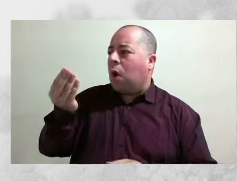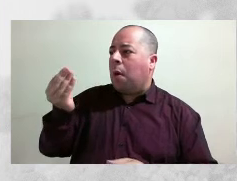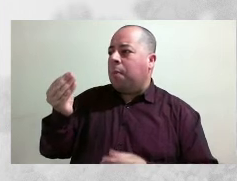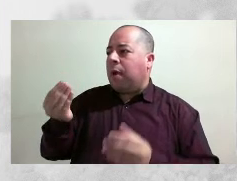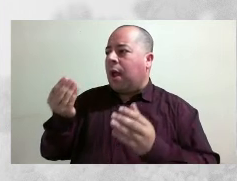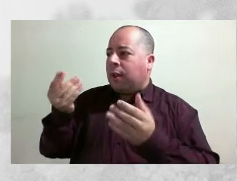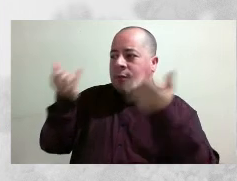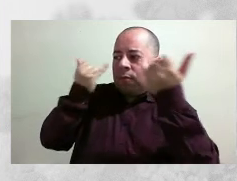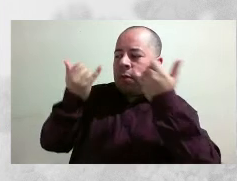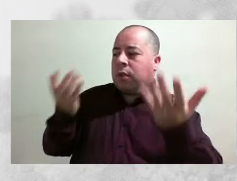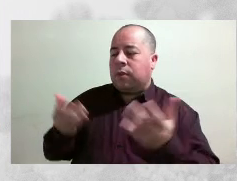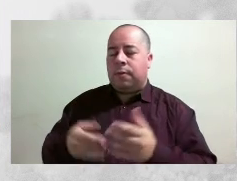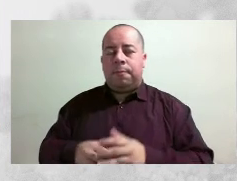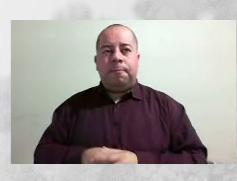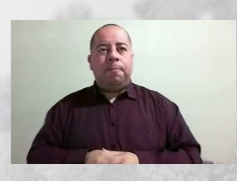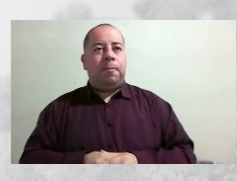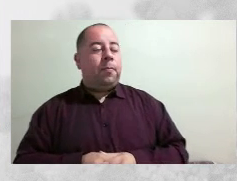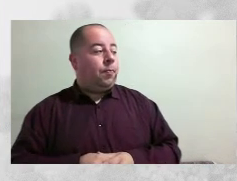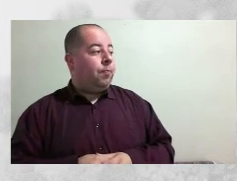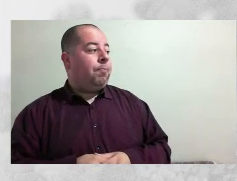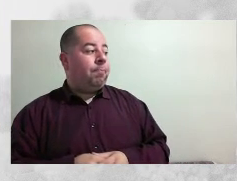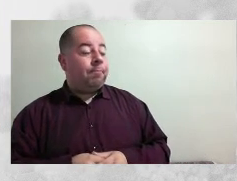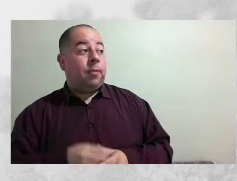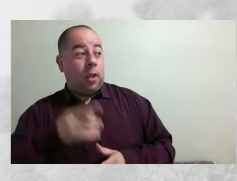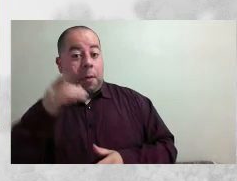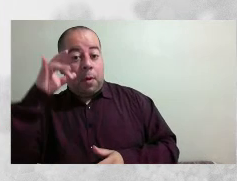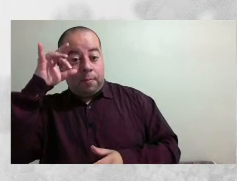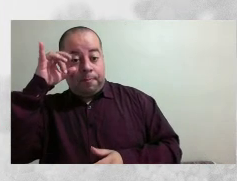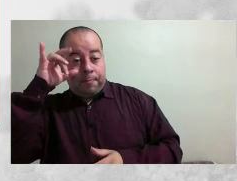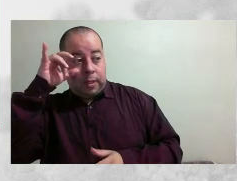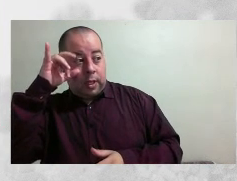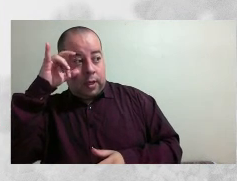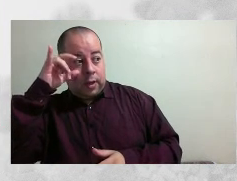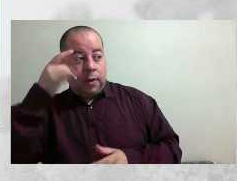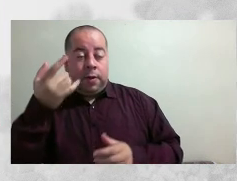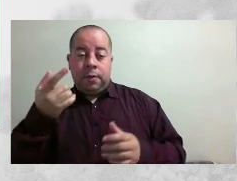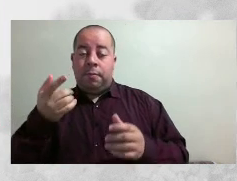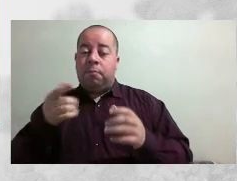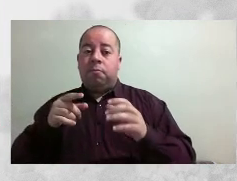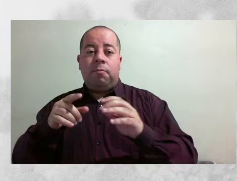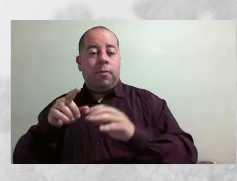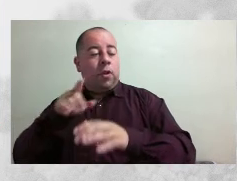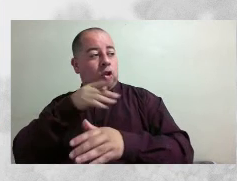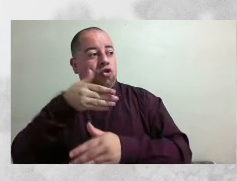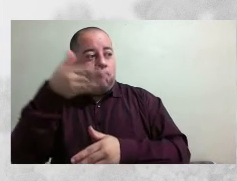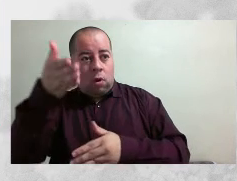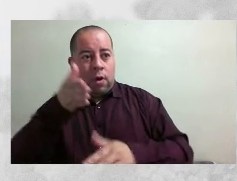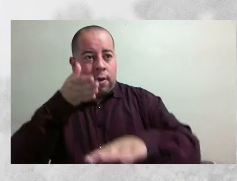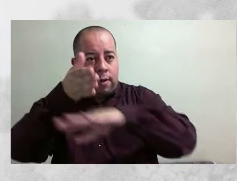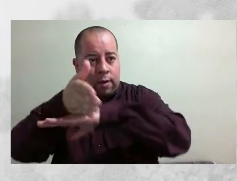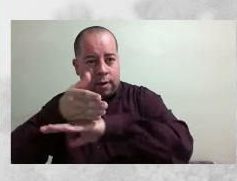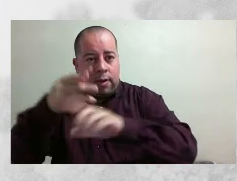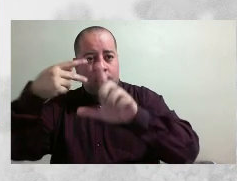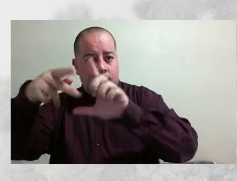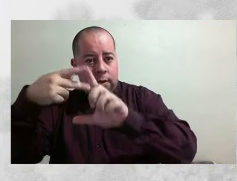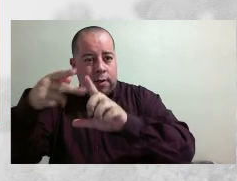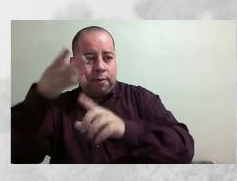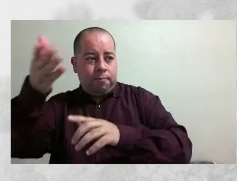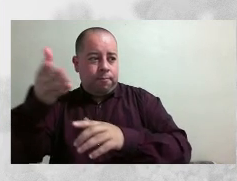esses dados? Então, o acesso se dá via Instagram, né? É só seguir a